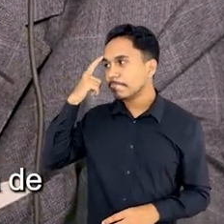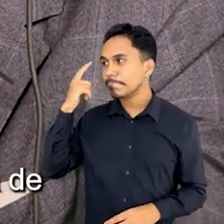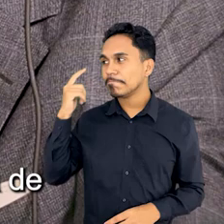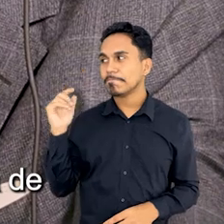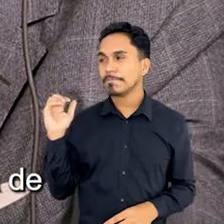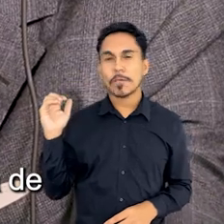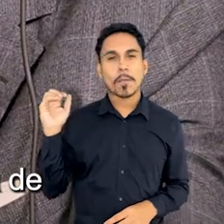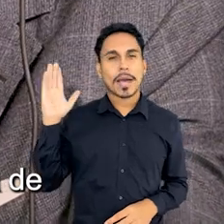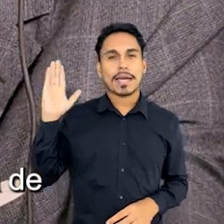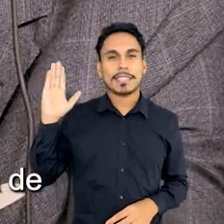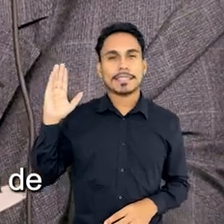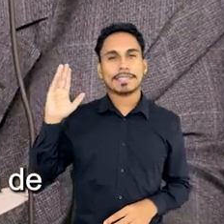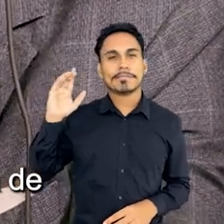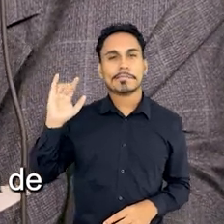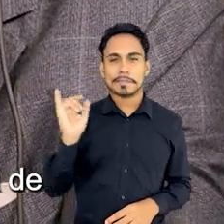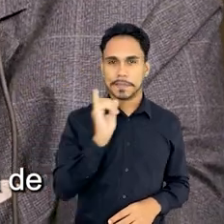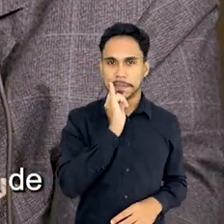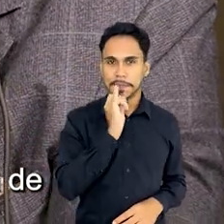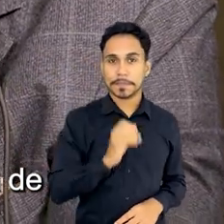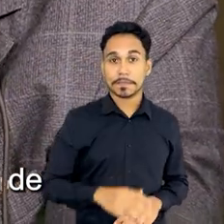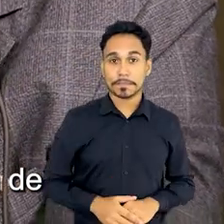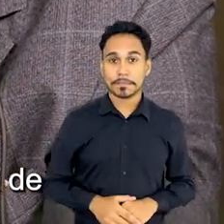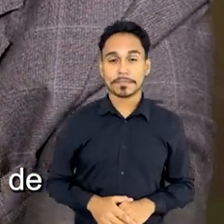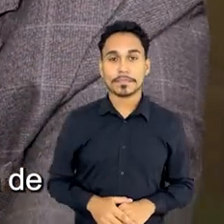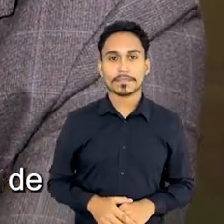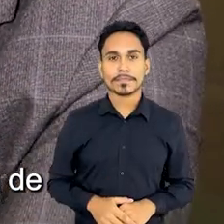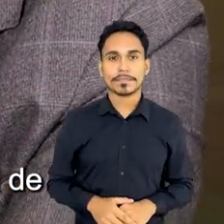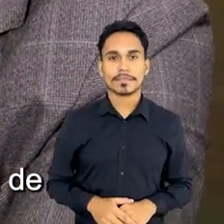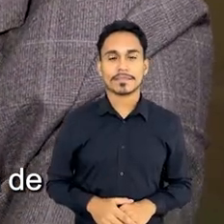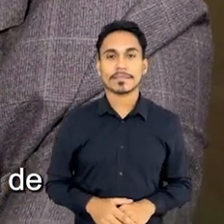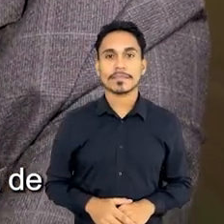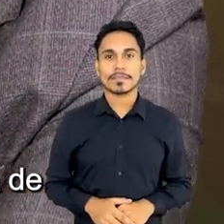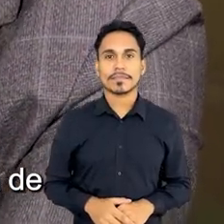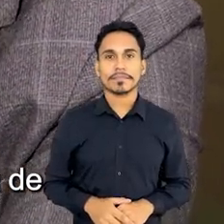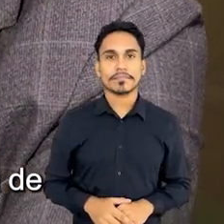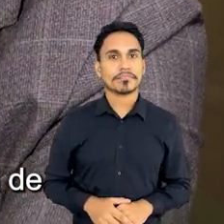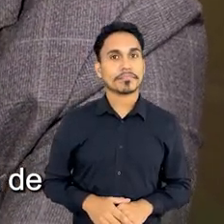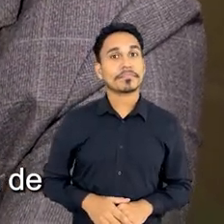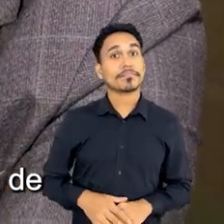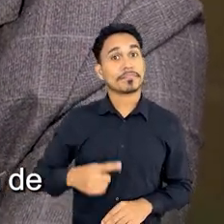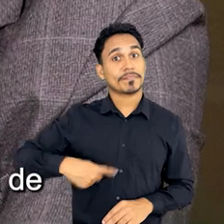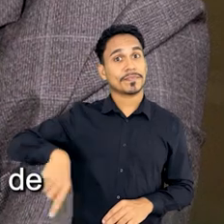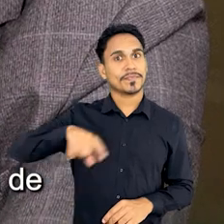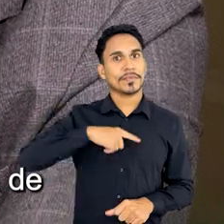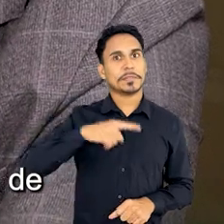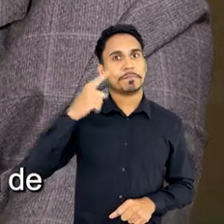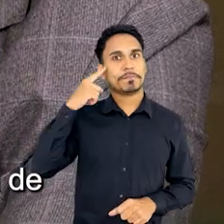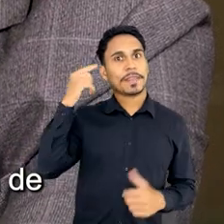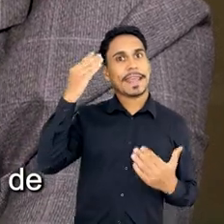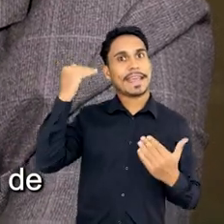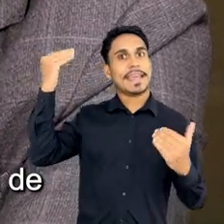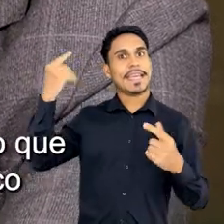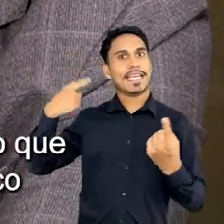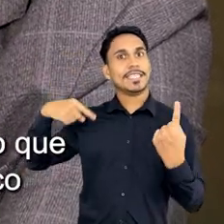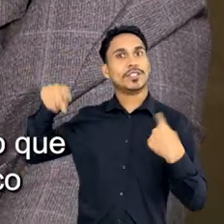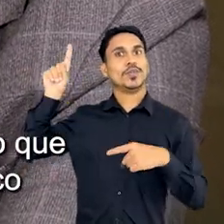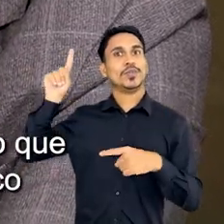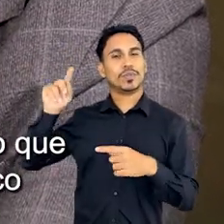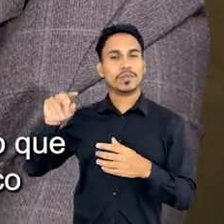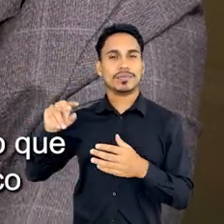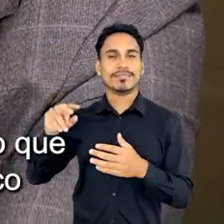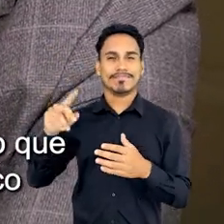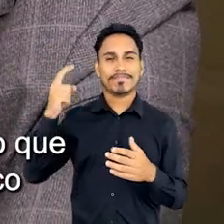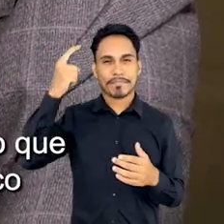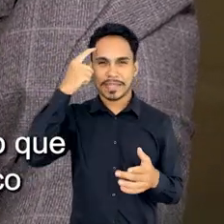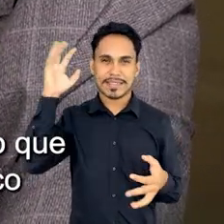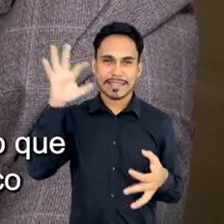mais eh largo o entendimento de êxito que a gente comummente associa a conclusão e não é taxa de conclusão é